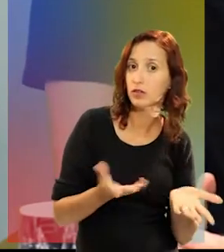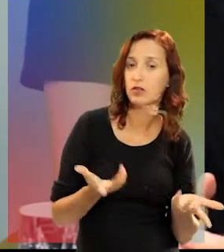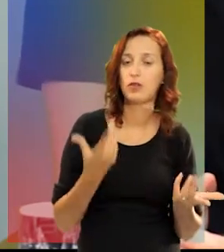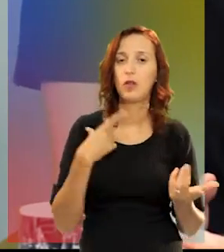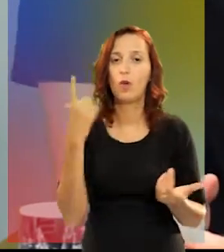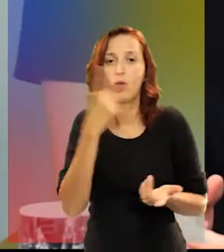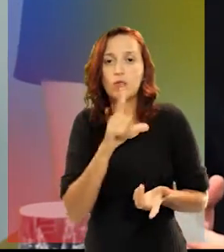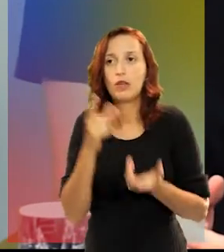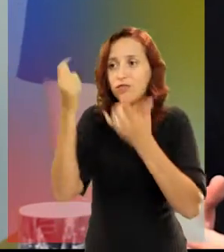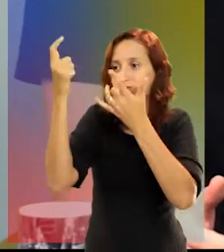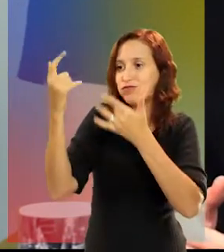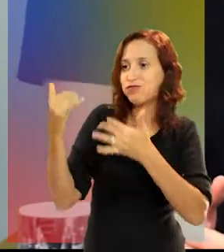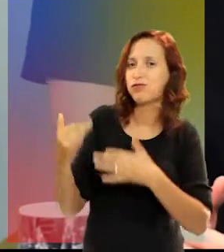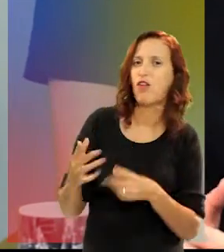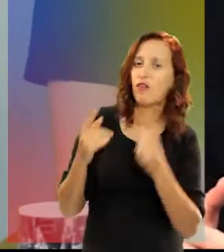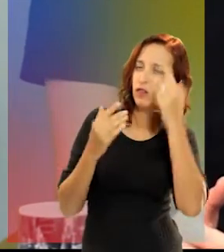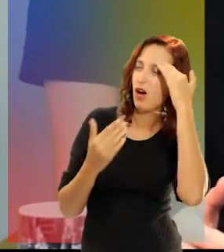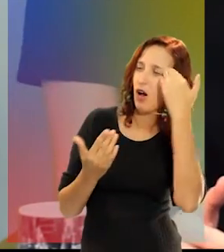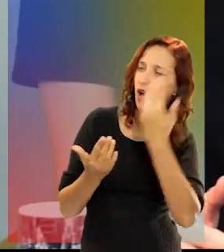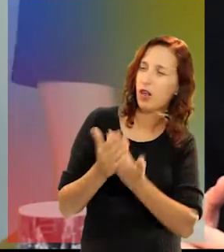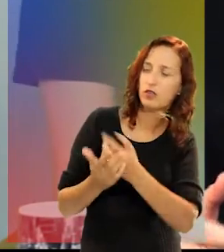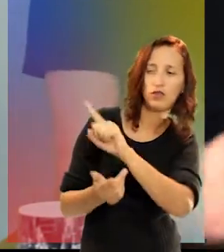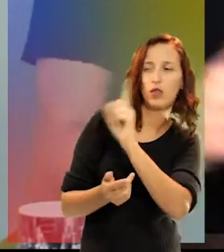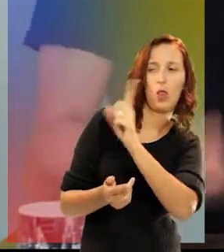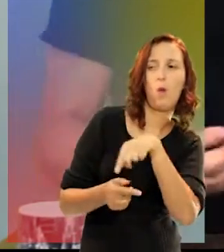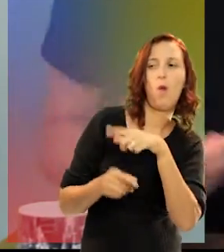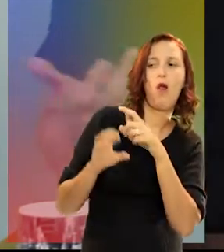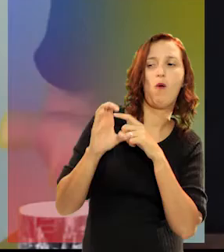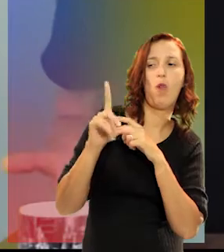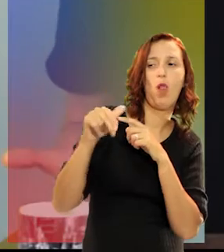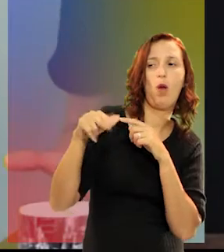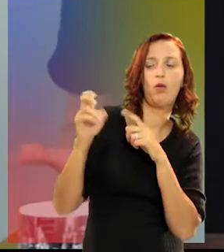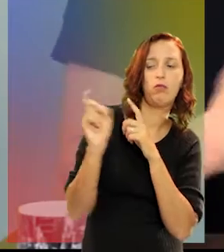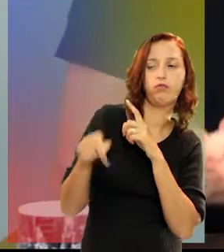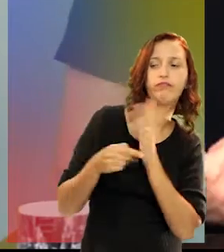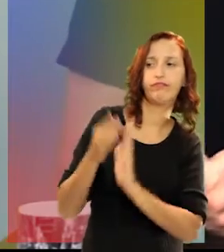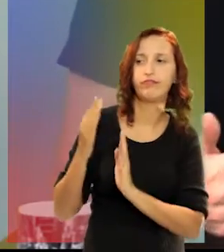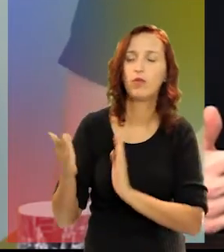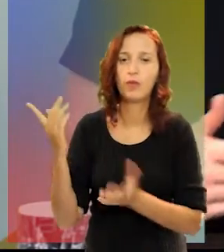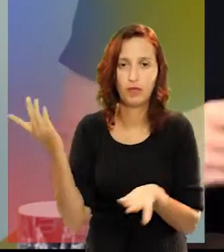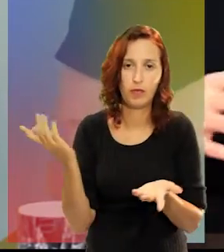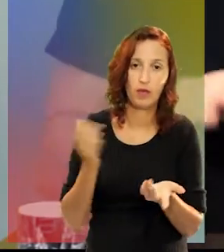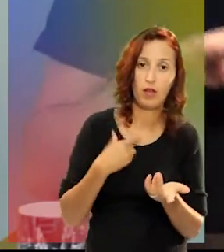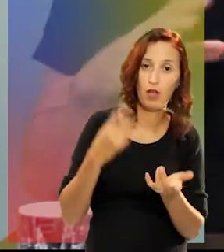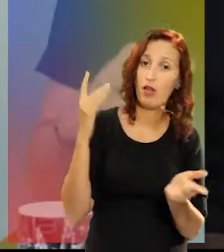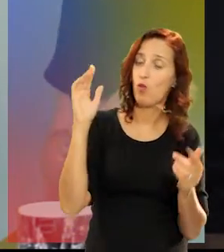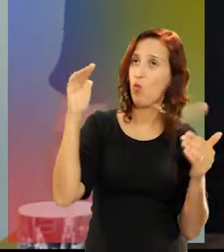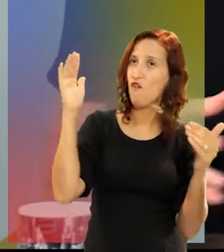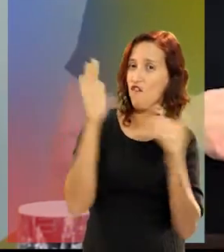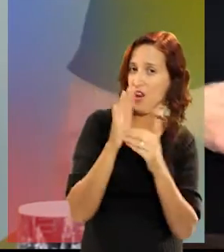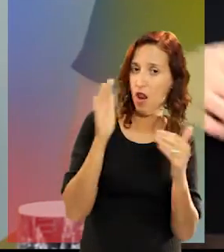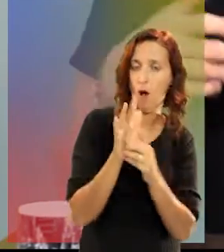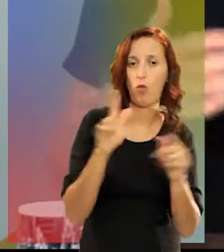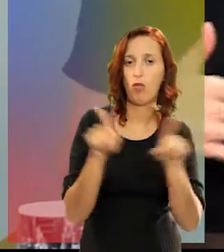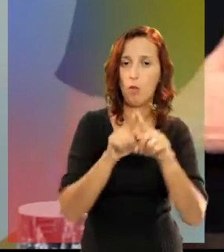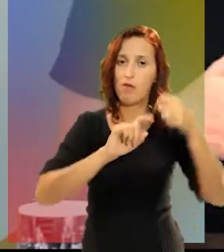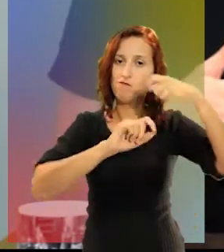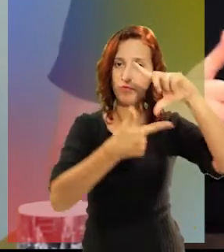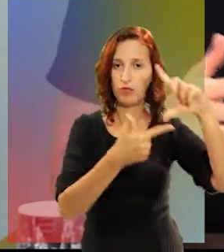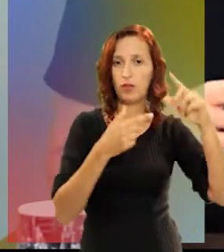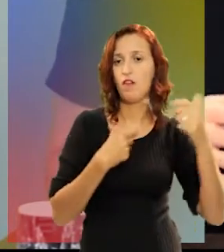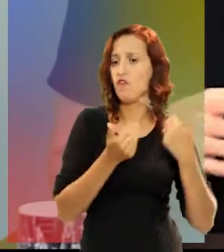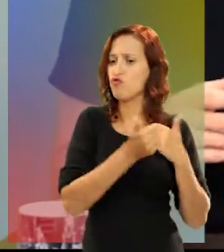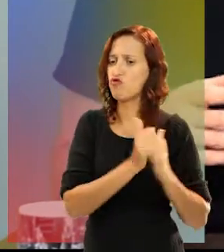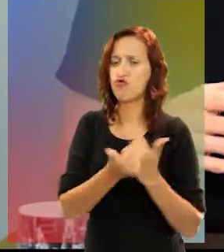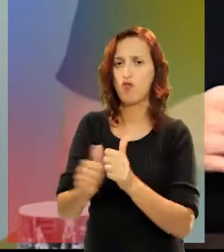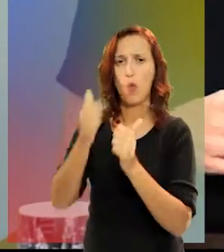consegue sentir ao ponto dela acreditar na mentira que é sentido e aí passa a ser uma verdade. E uma outra é a cena final. Aí ele vai atrás